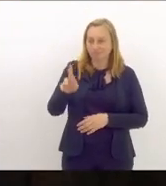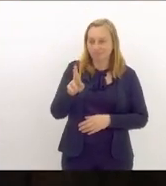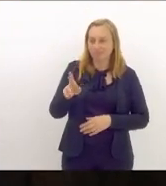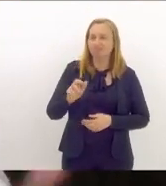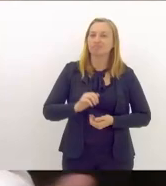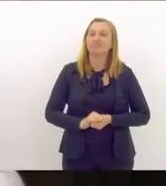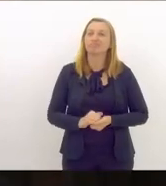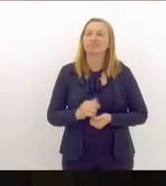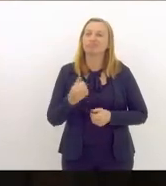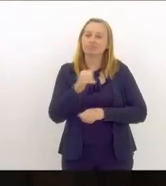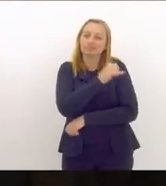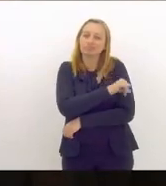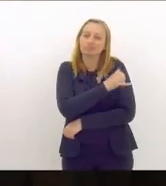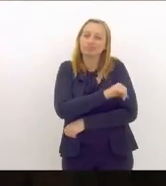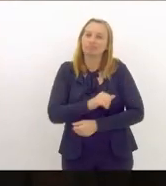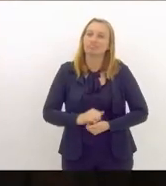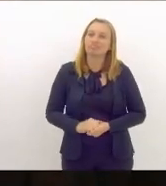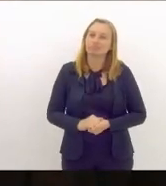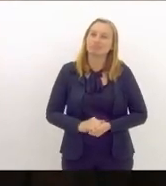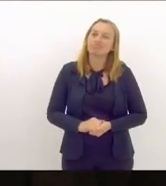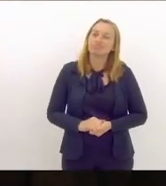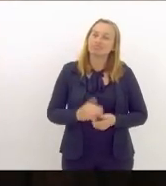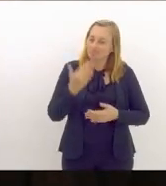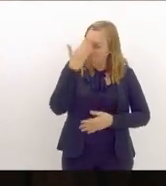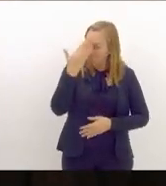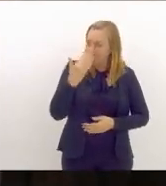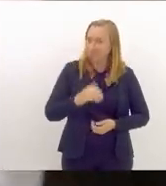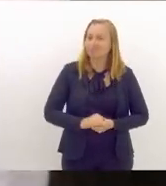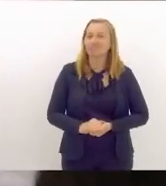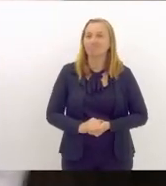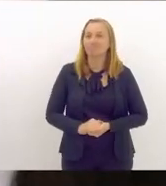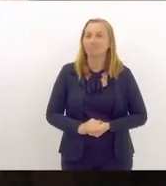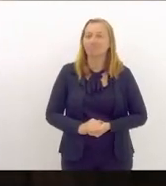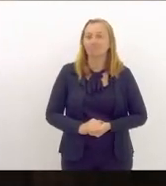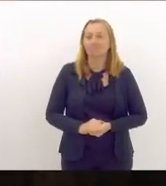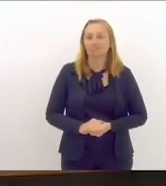bares do Rio de Janeiro. E é isso, muito obrigado.